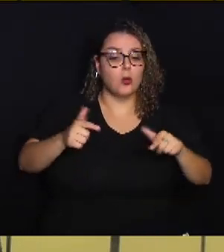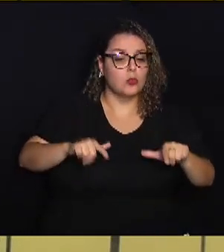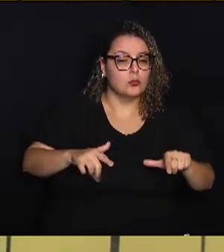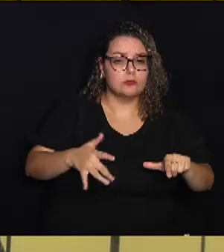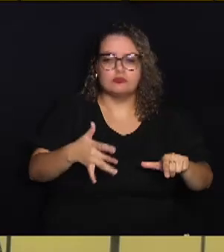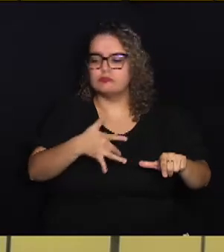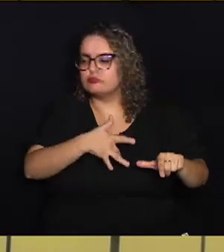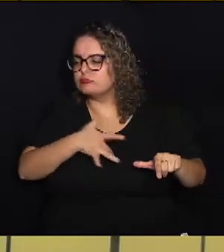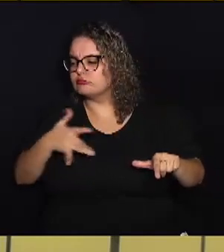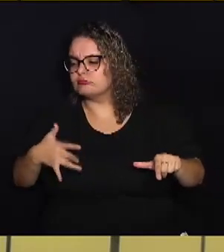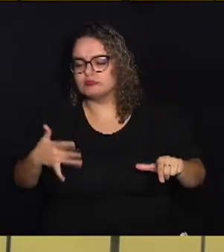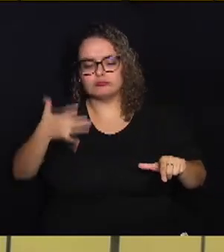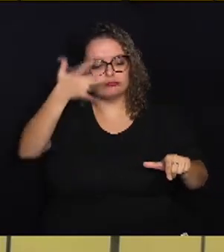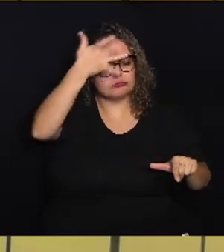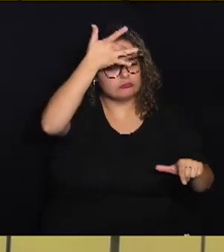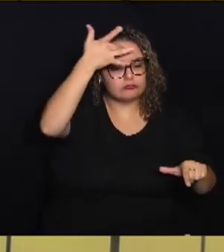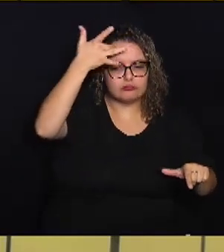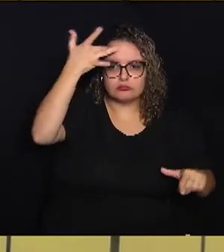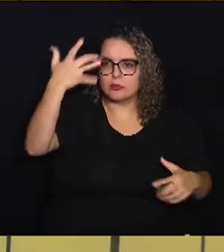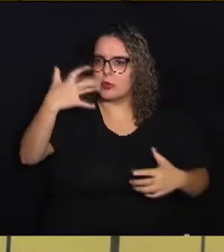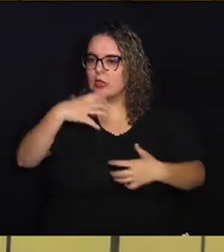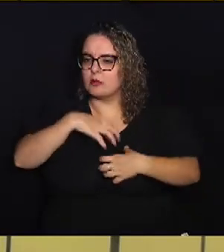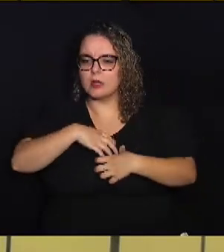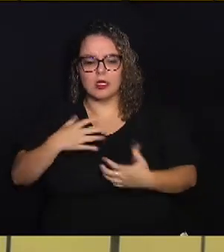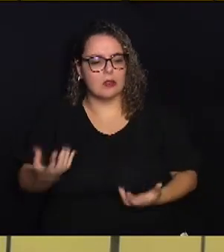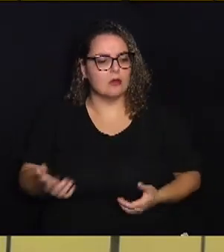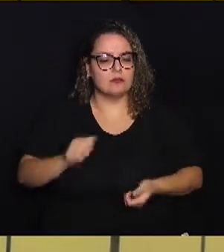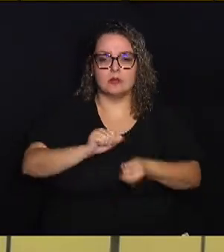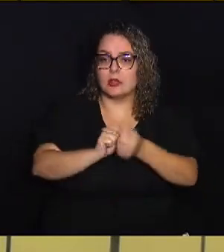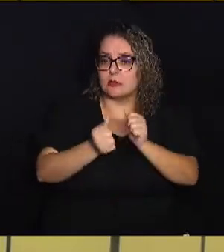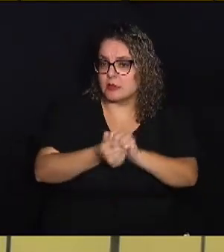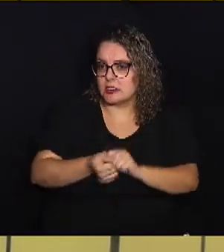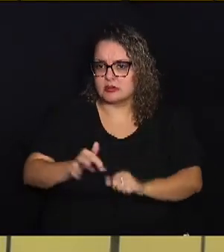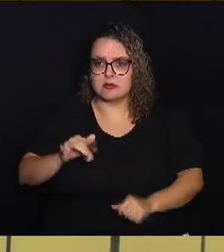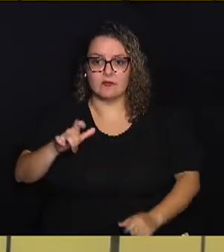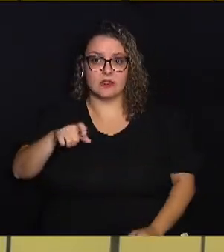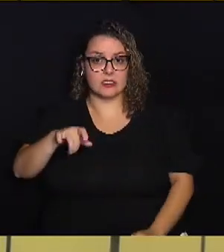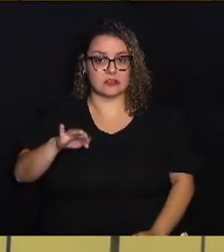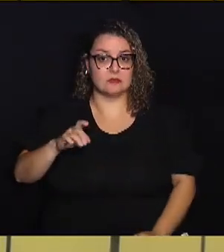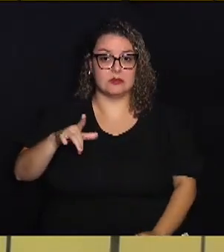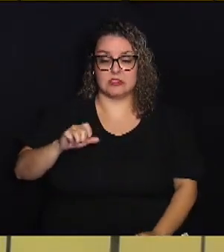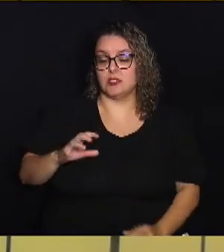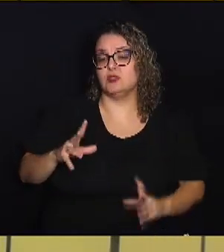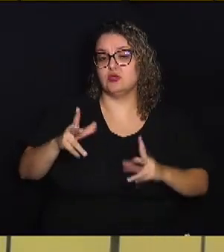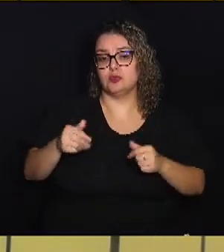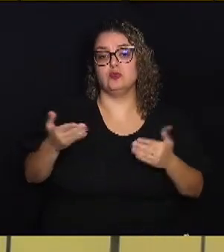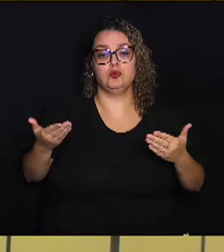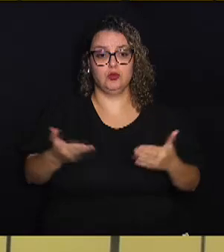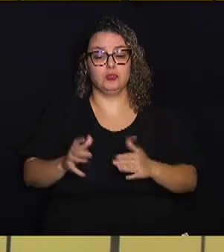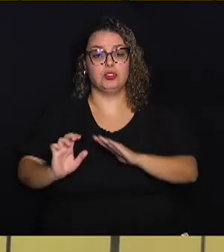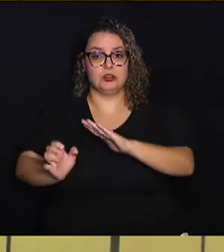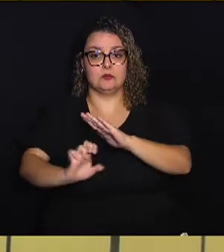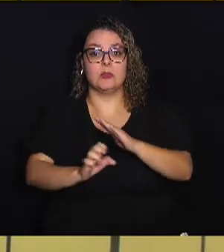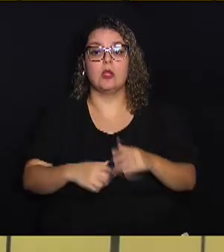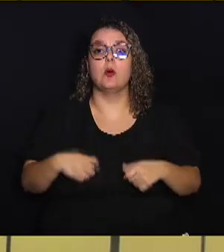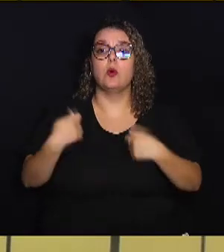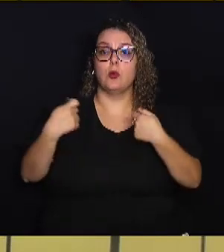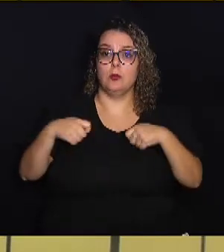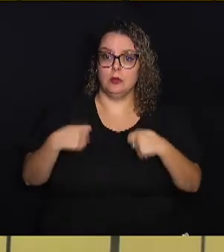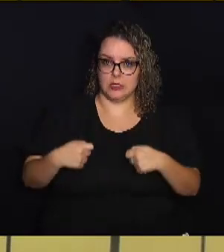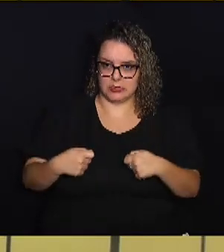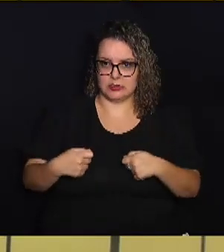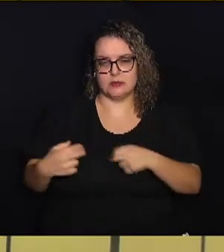saúde mental, saúde emocional, flexibilidade, enfim. Tudo isso as empresas hoje, elas precisam